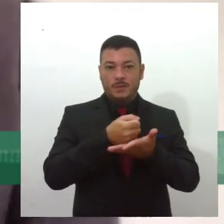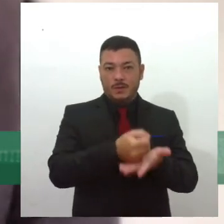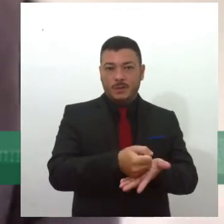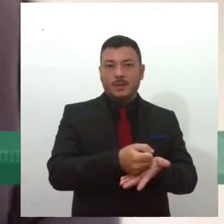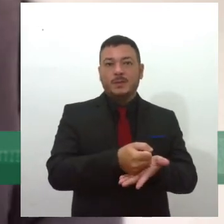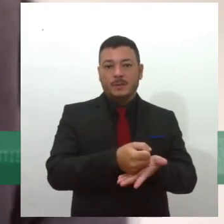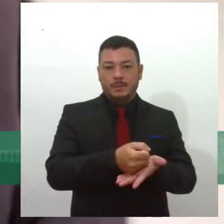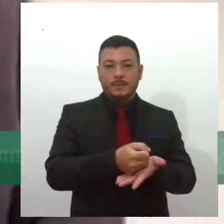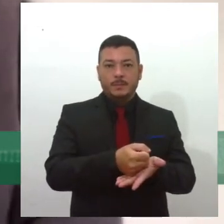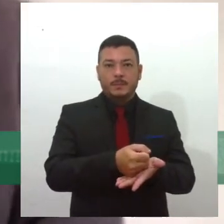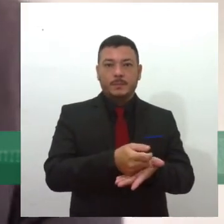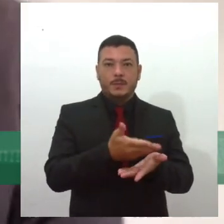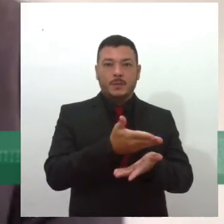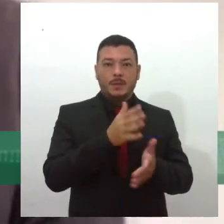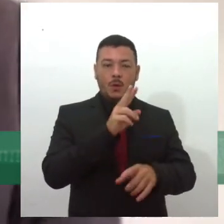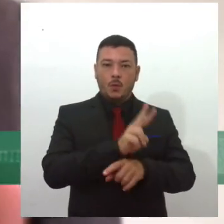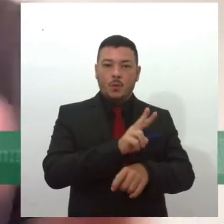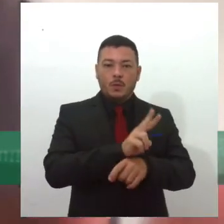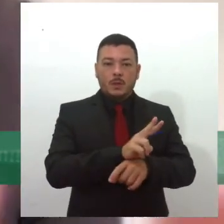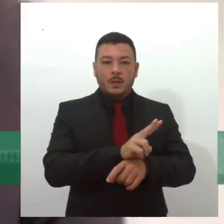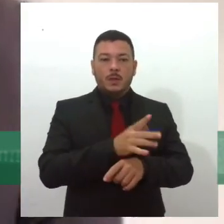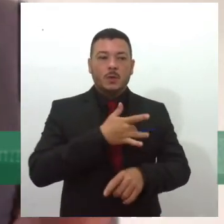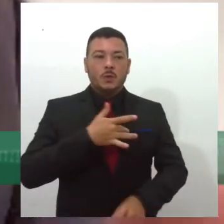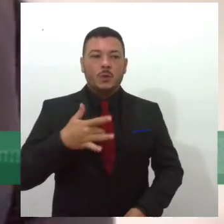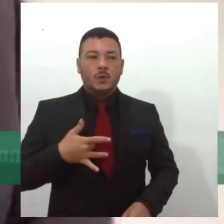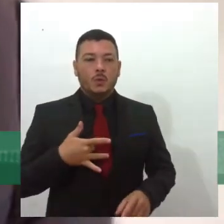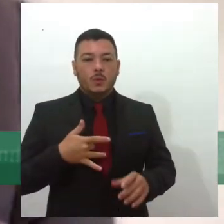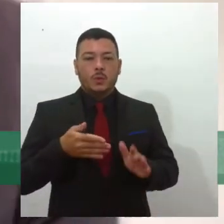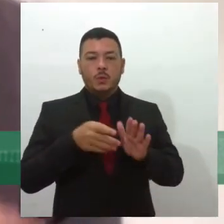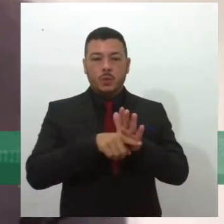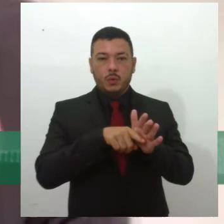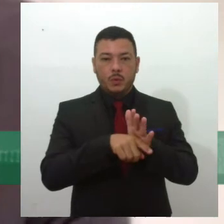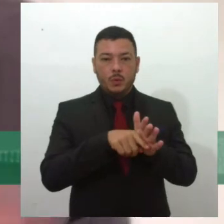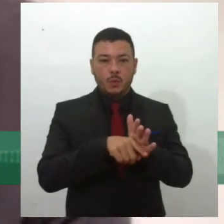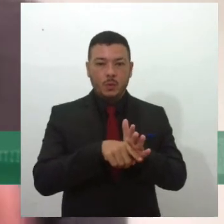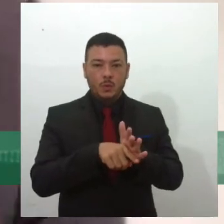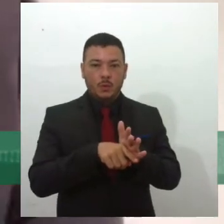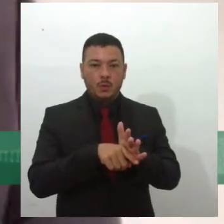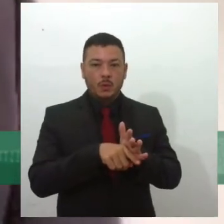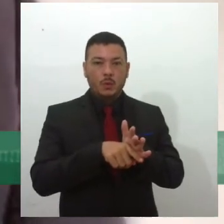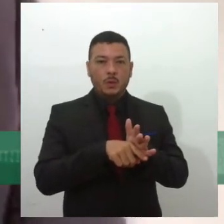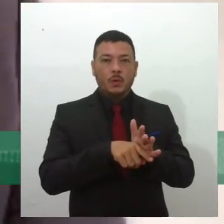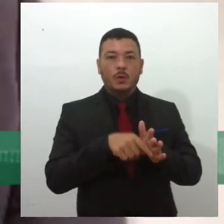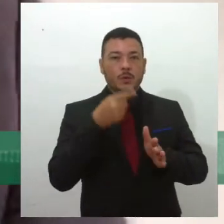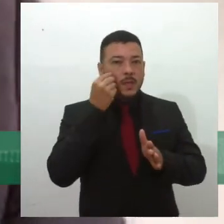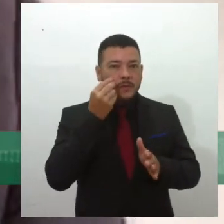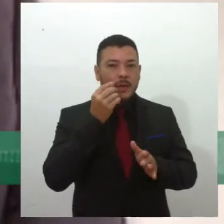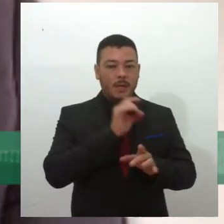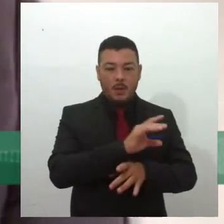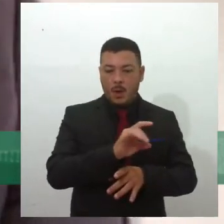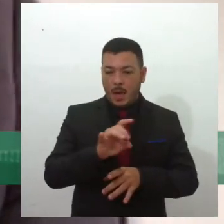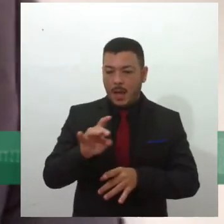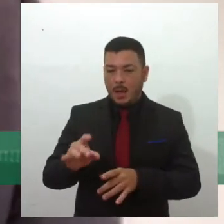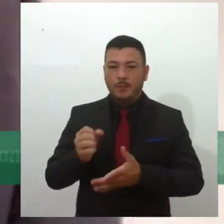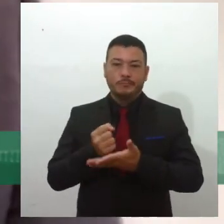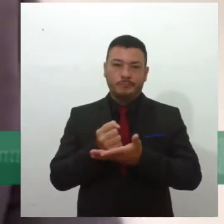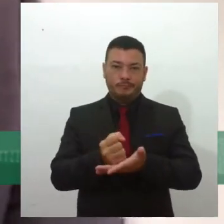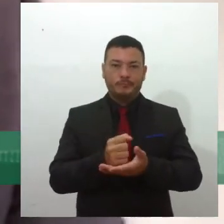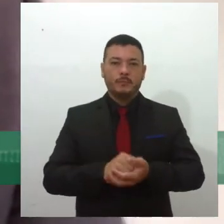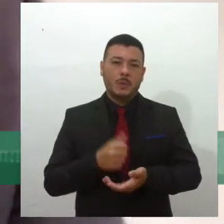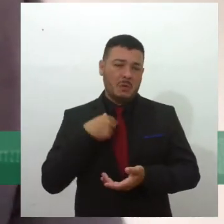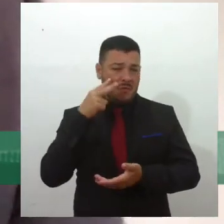valor ao tratamento da pessoa, o governo está atuando diretamente, especificamente, em cada casa. Então, eu só vejo como ponto